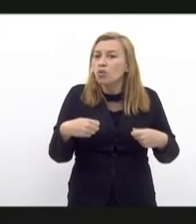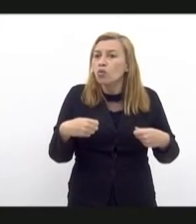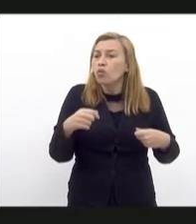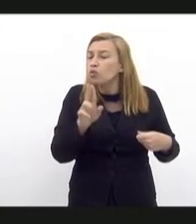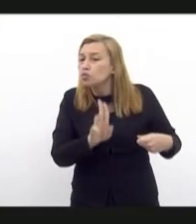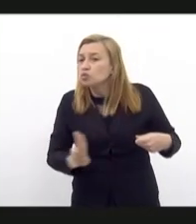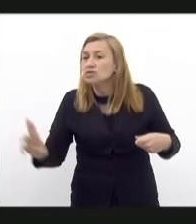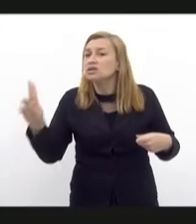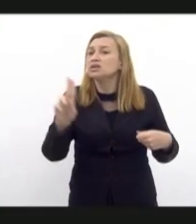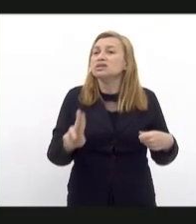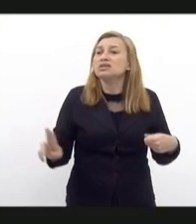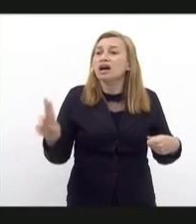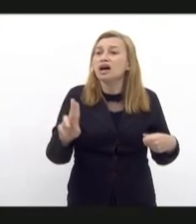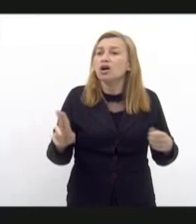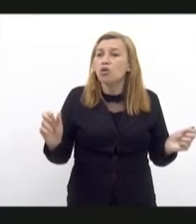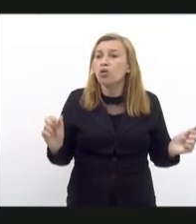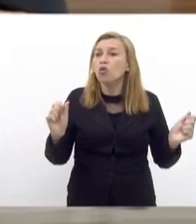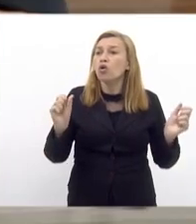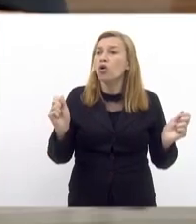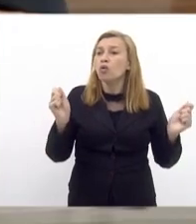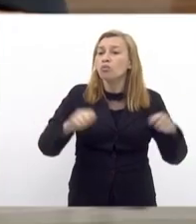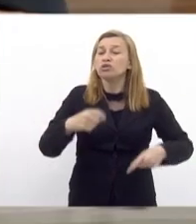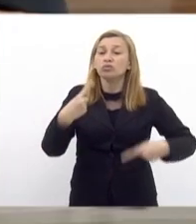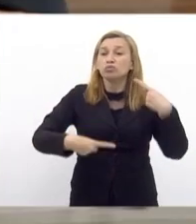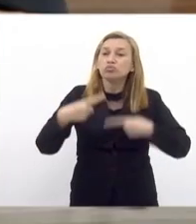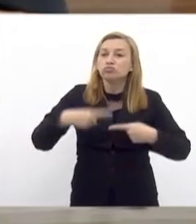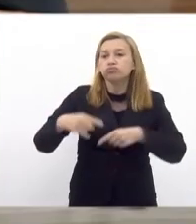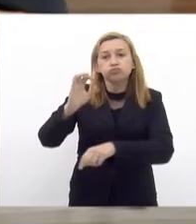usar o poder político do Estado,